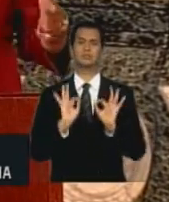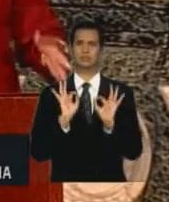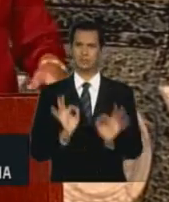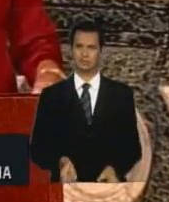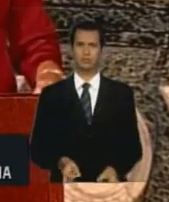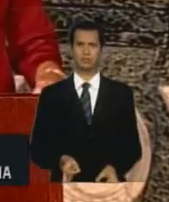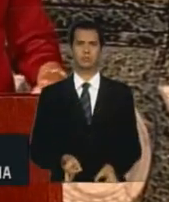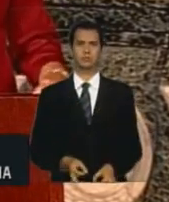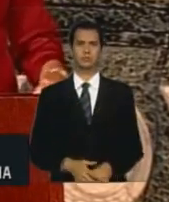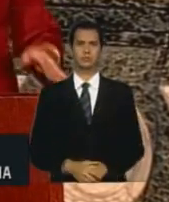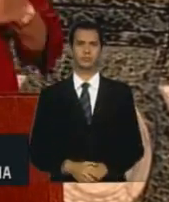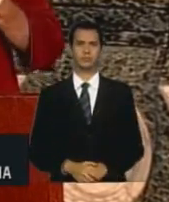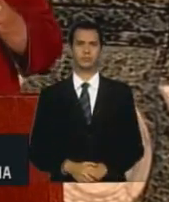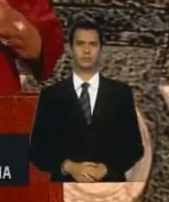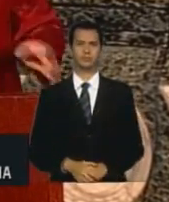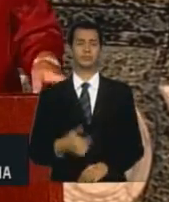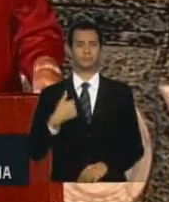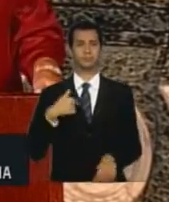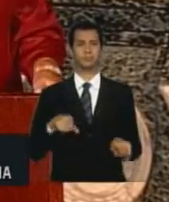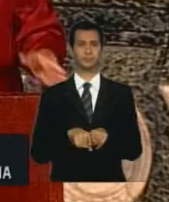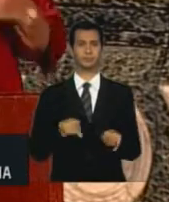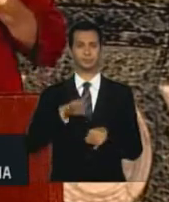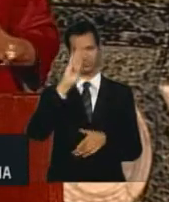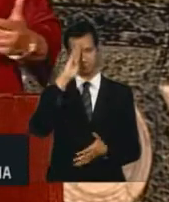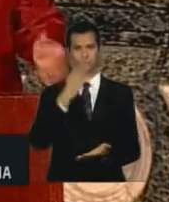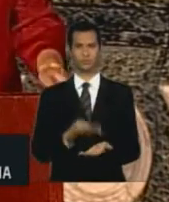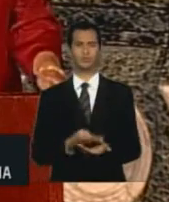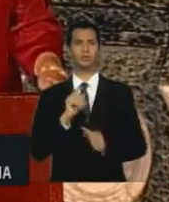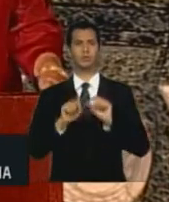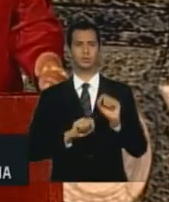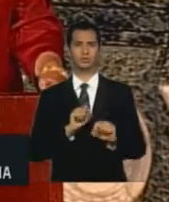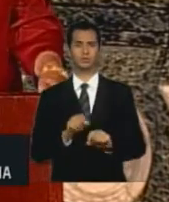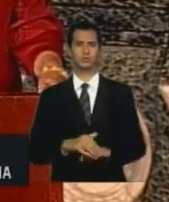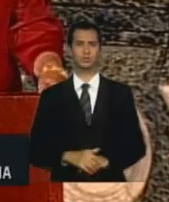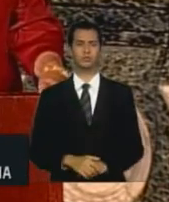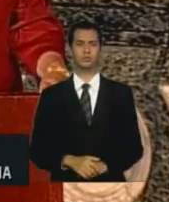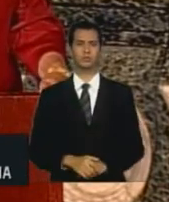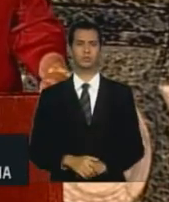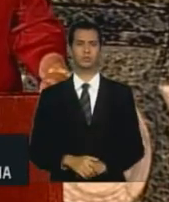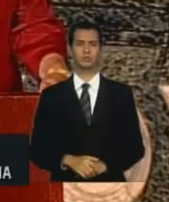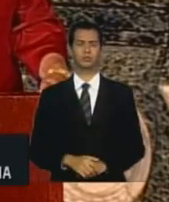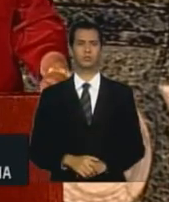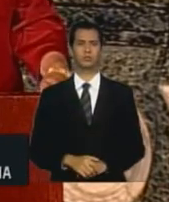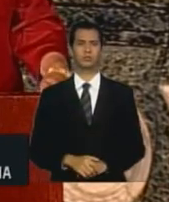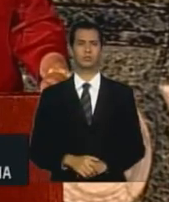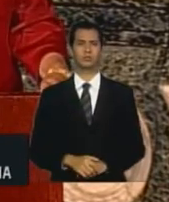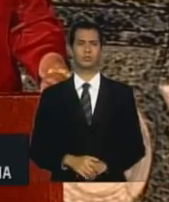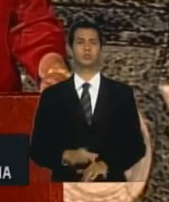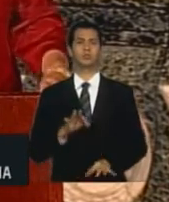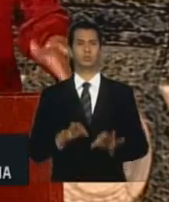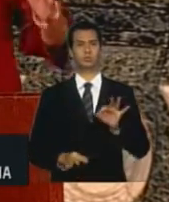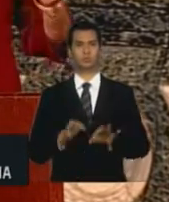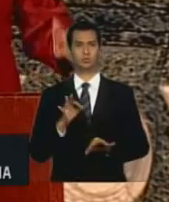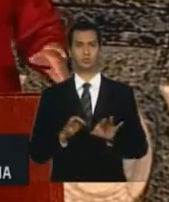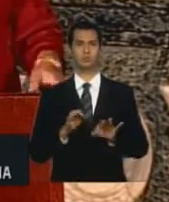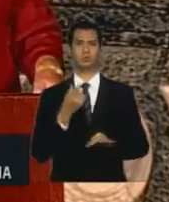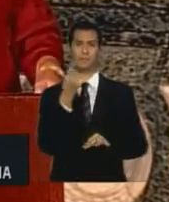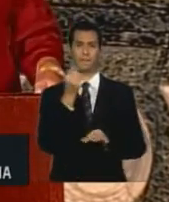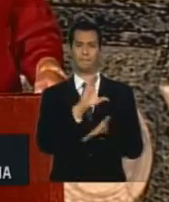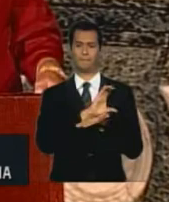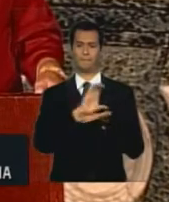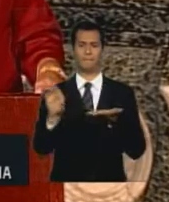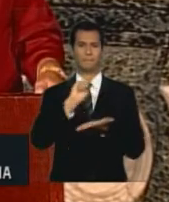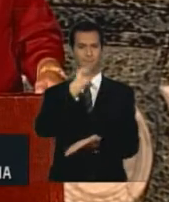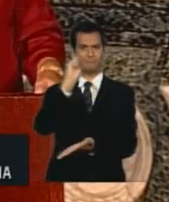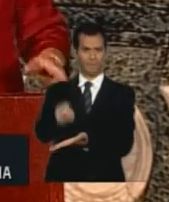vista institucional, eu tenho o convencimento que é de justiça o que se paga ao Estado